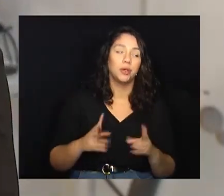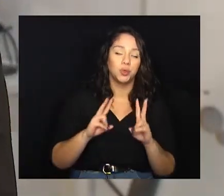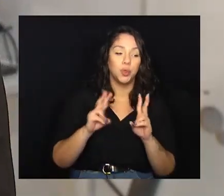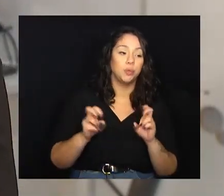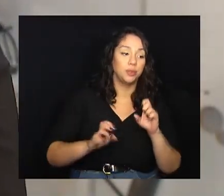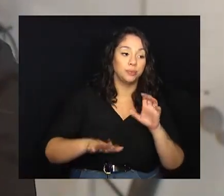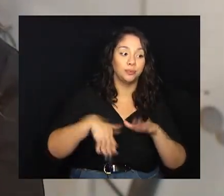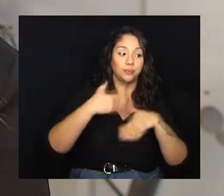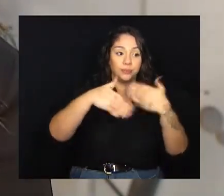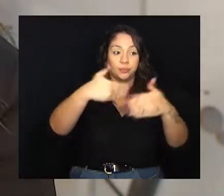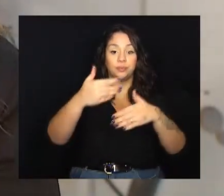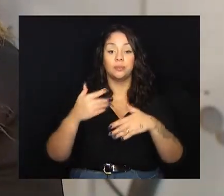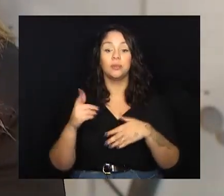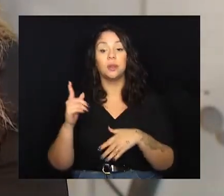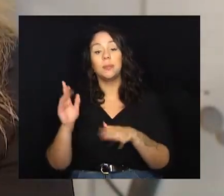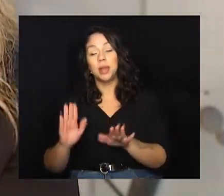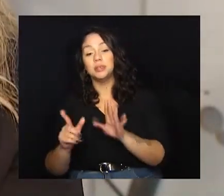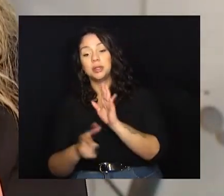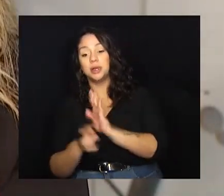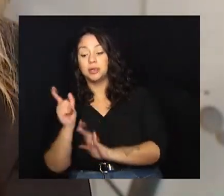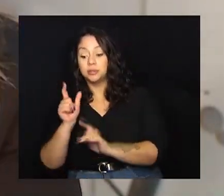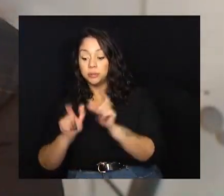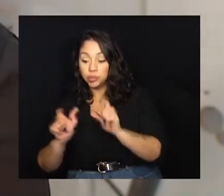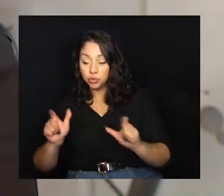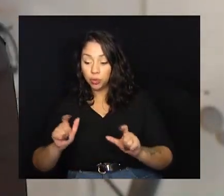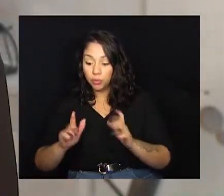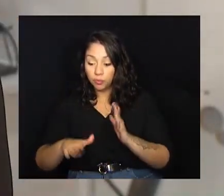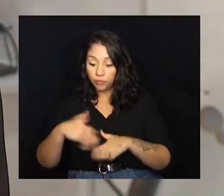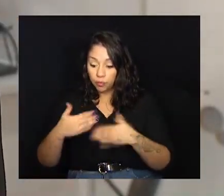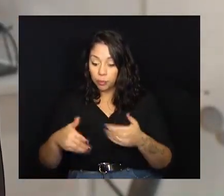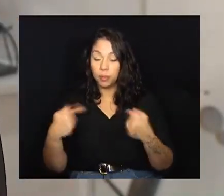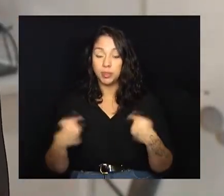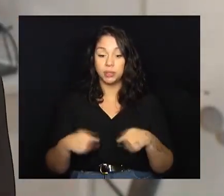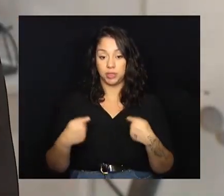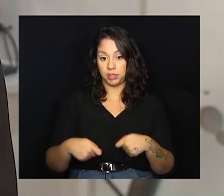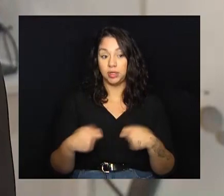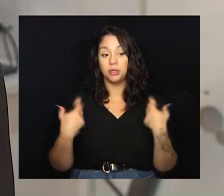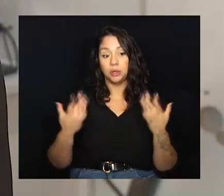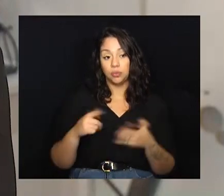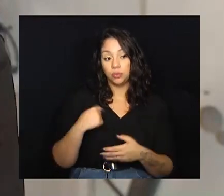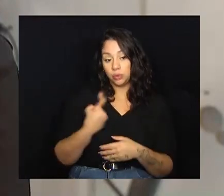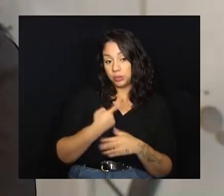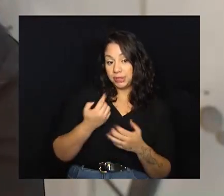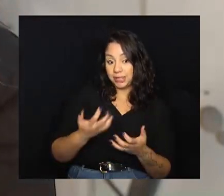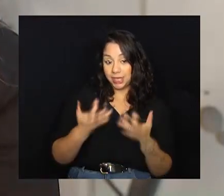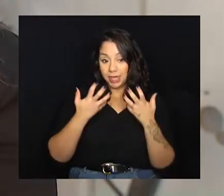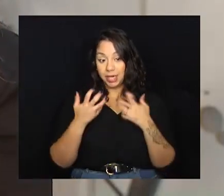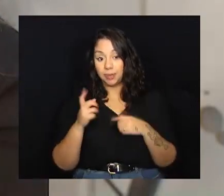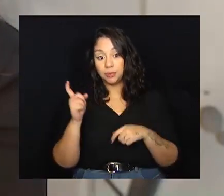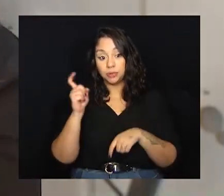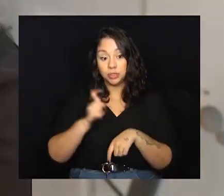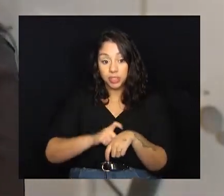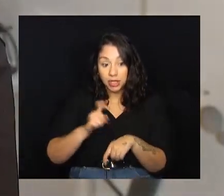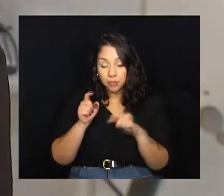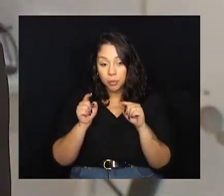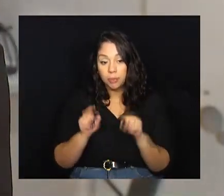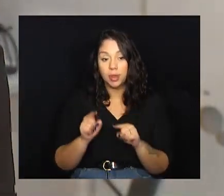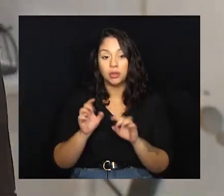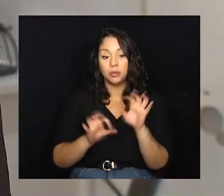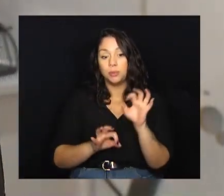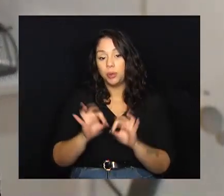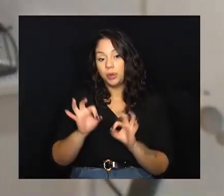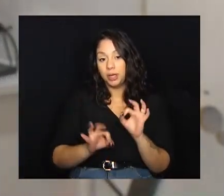sem a formação do indivíduo desse trabalhador então a gente busca ali naquele momento naquele programa